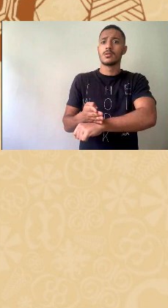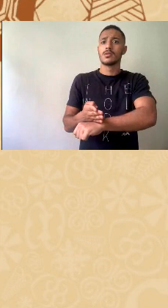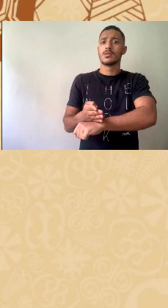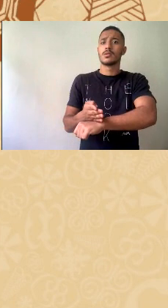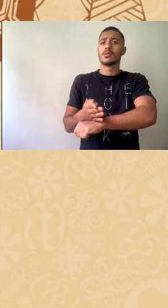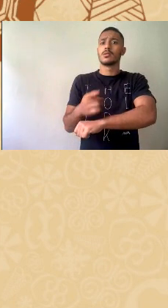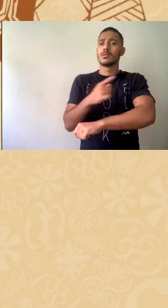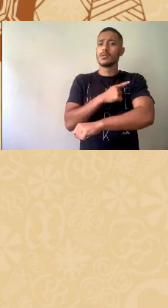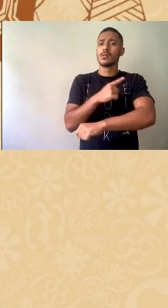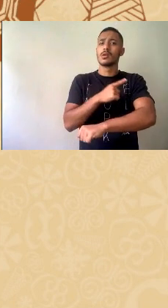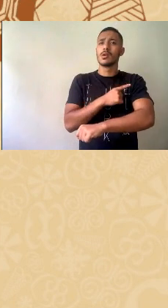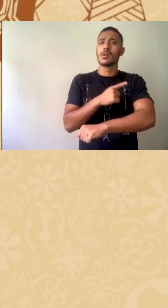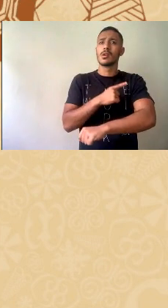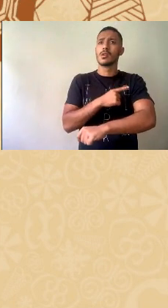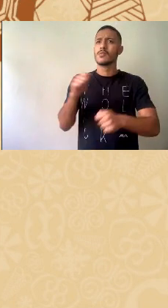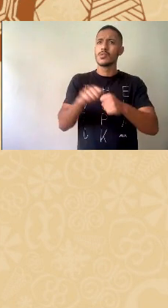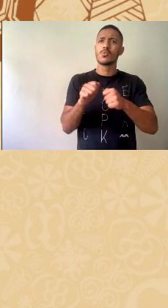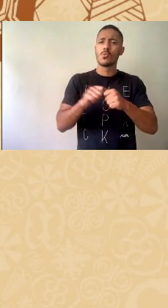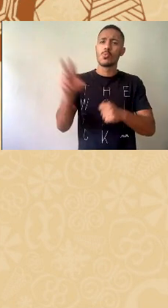feito um uso